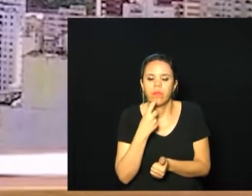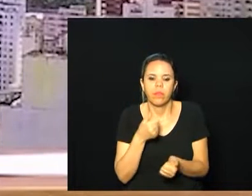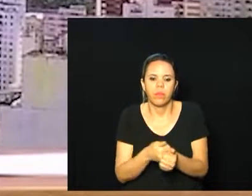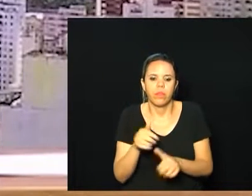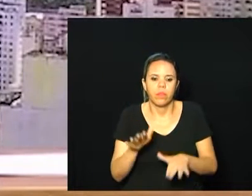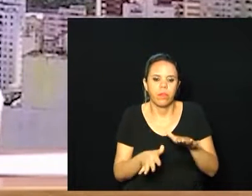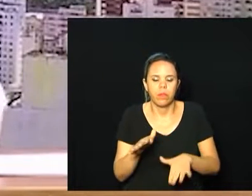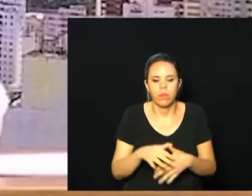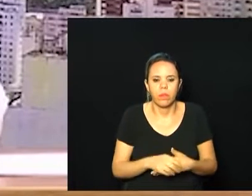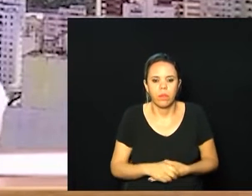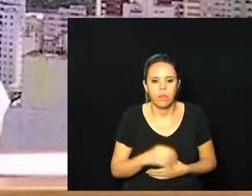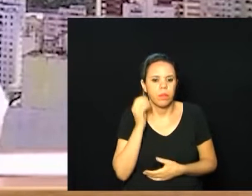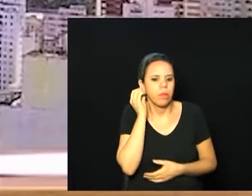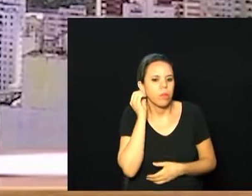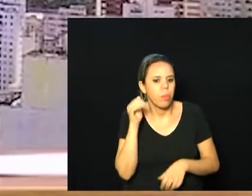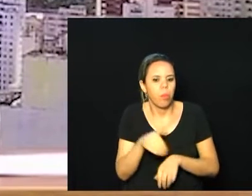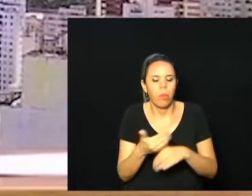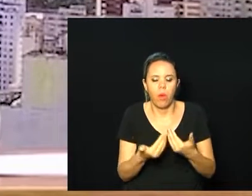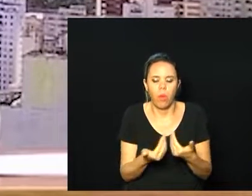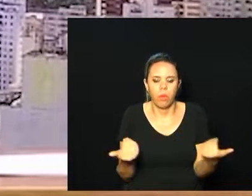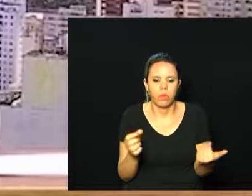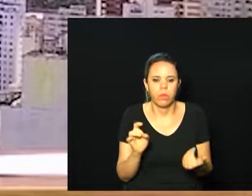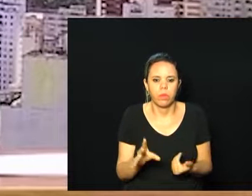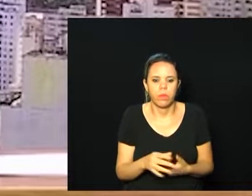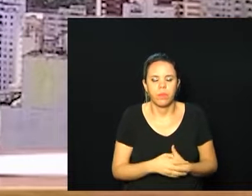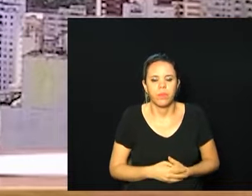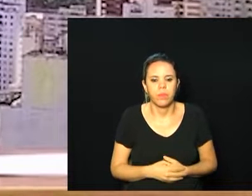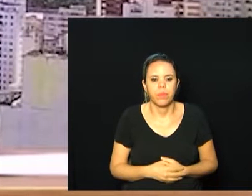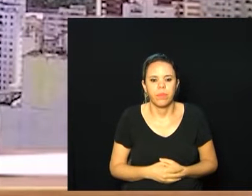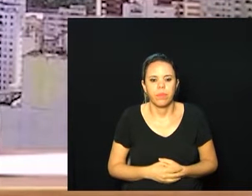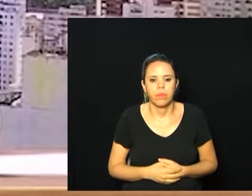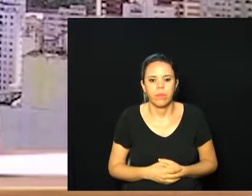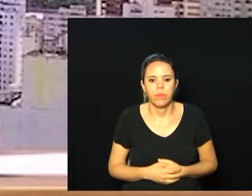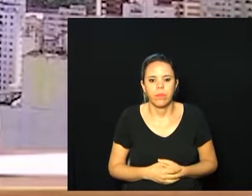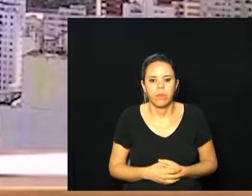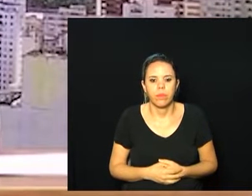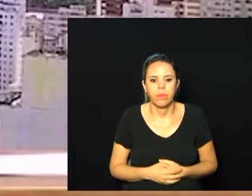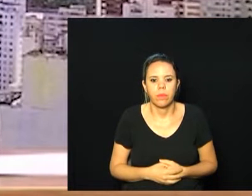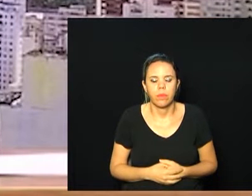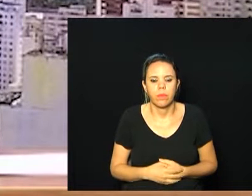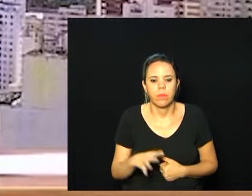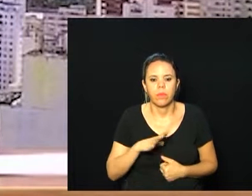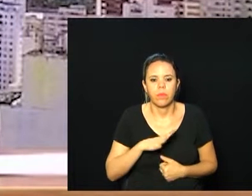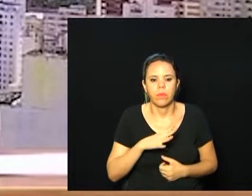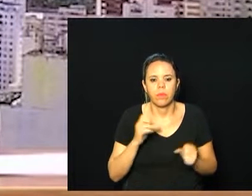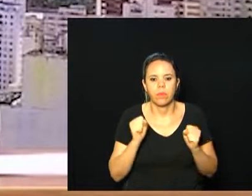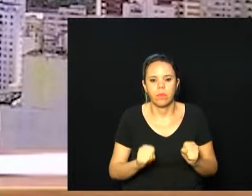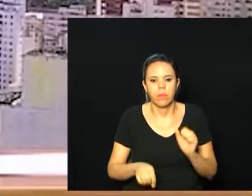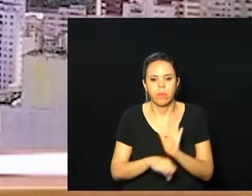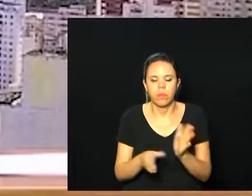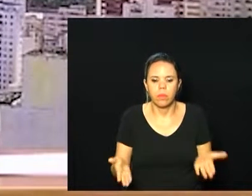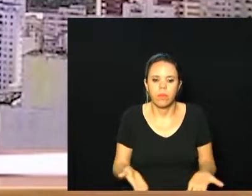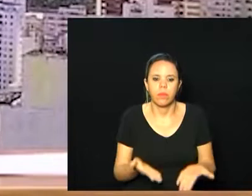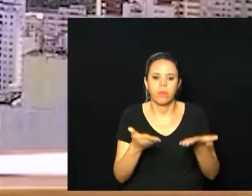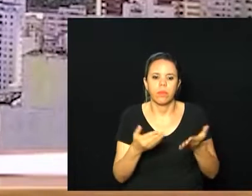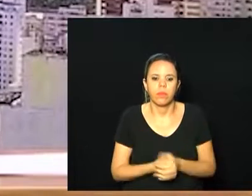vezes é feita por uma rua, por uma pequena distância, e a cidade que puder